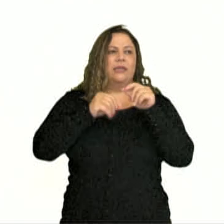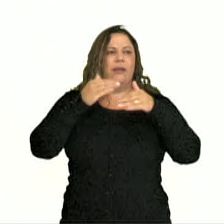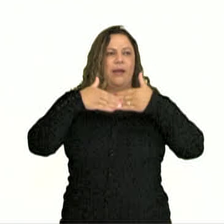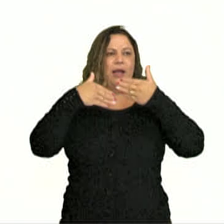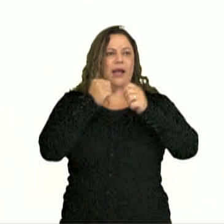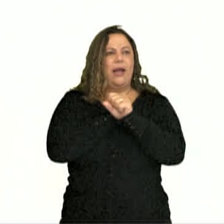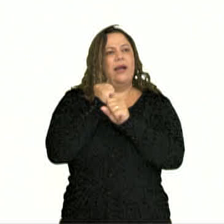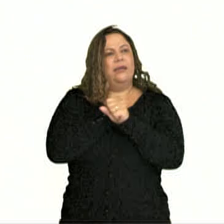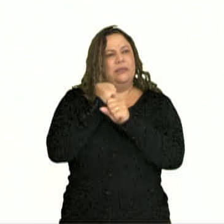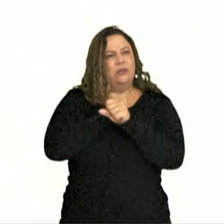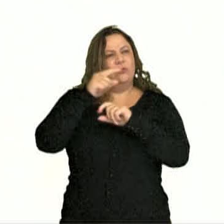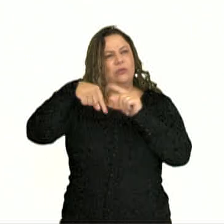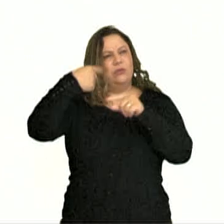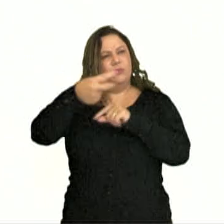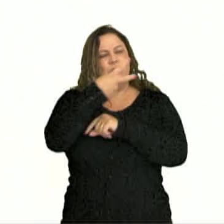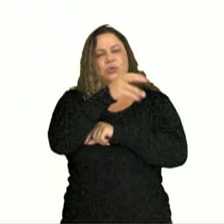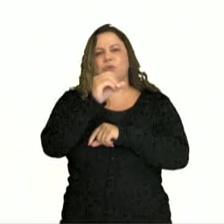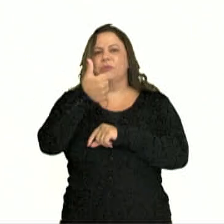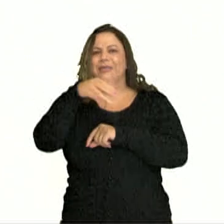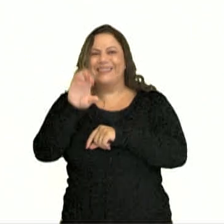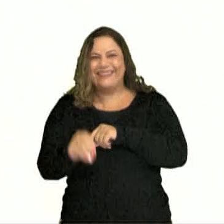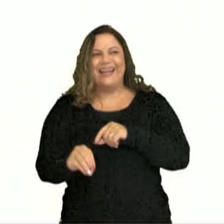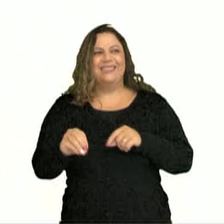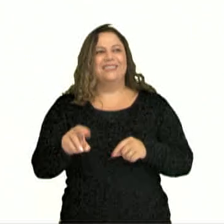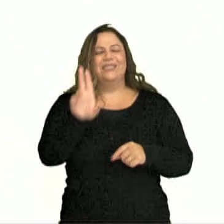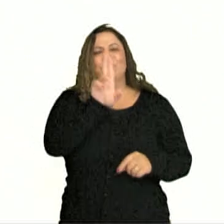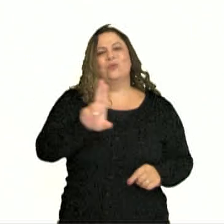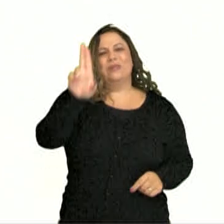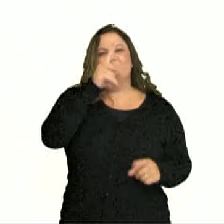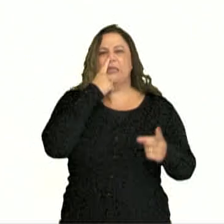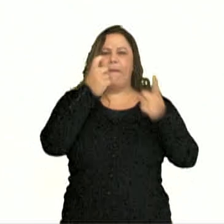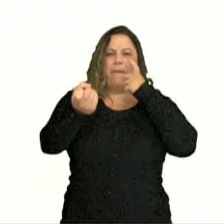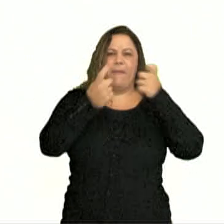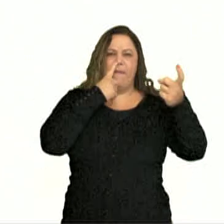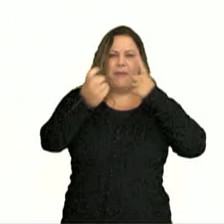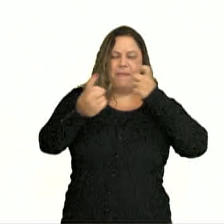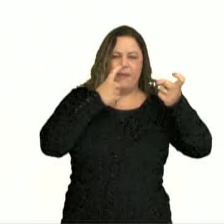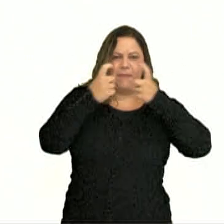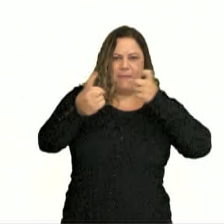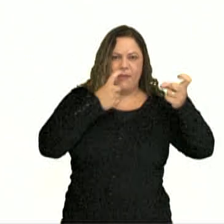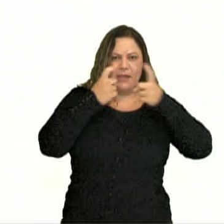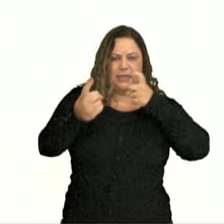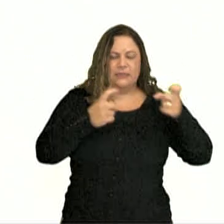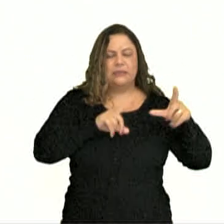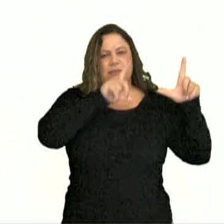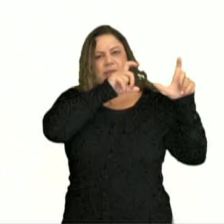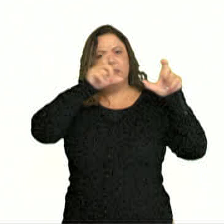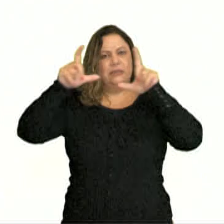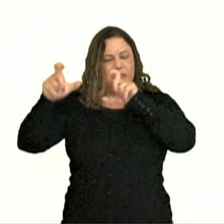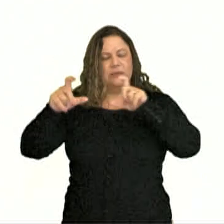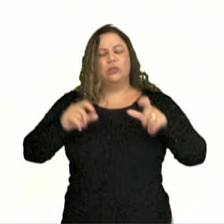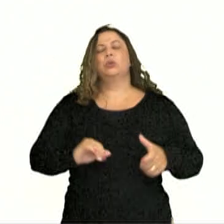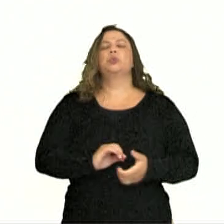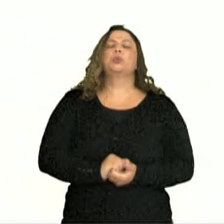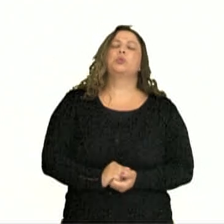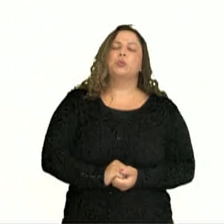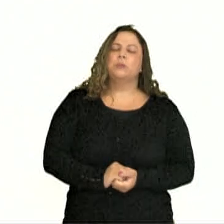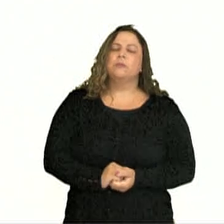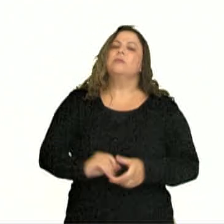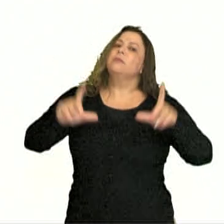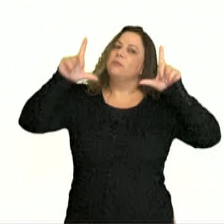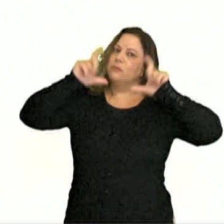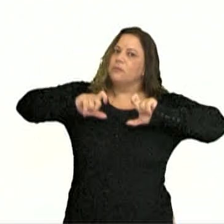dessa obra usando lixos. Tá? O Vic Muniz ele trabalha com fotos, né? E aí ele